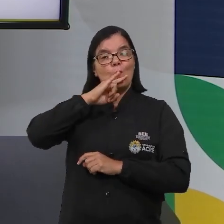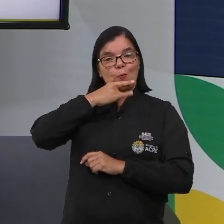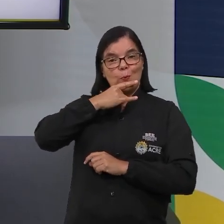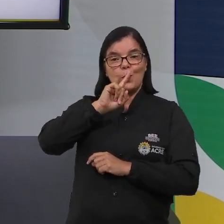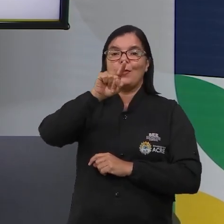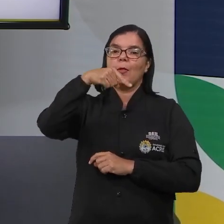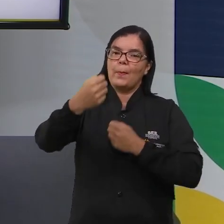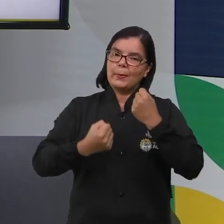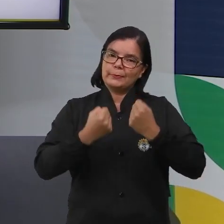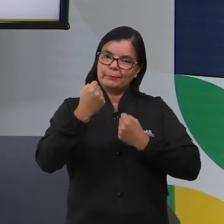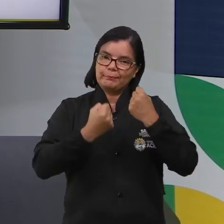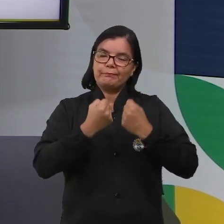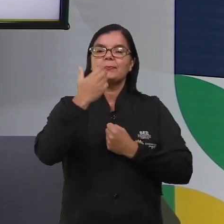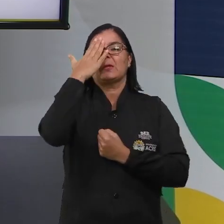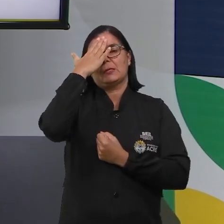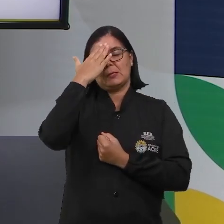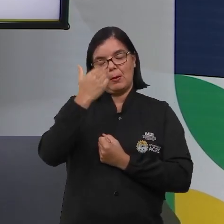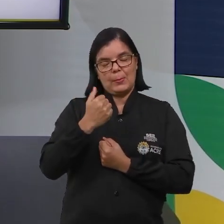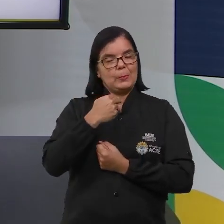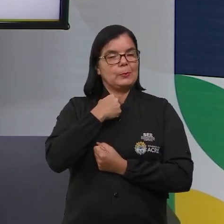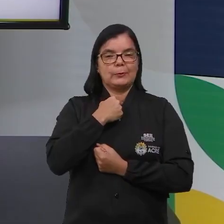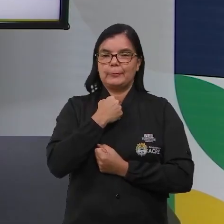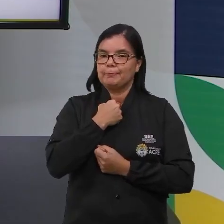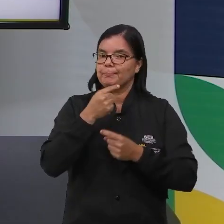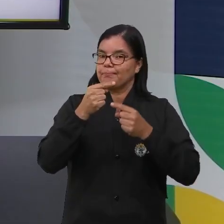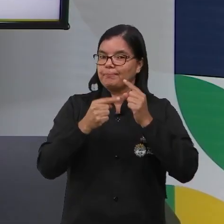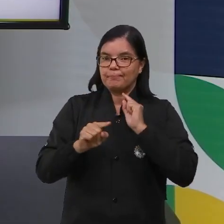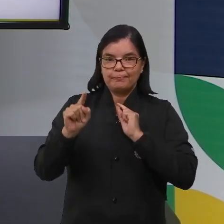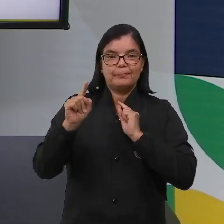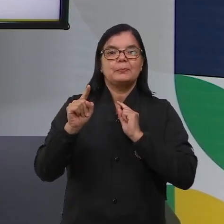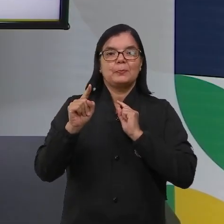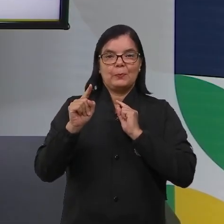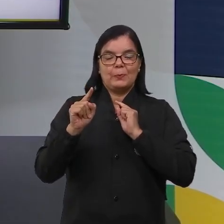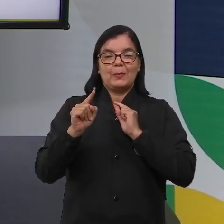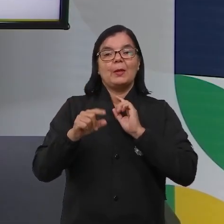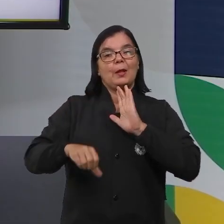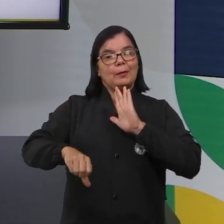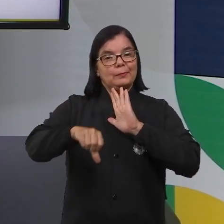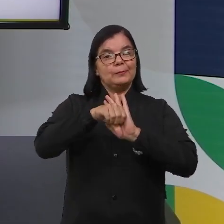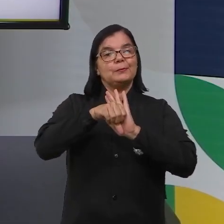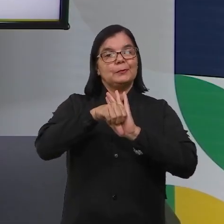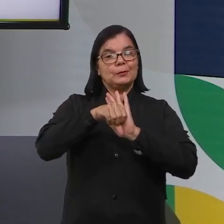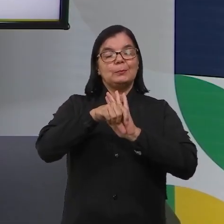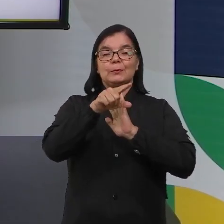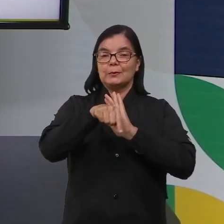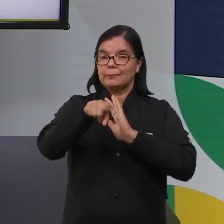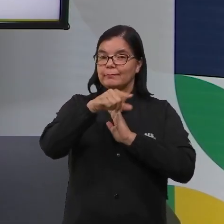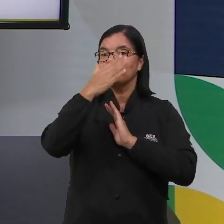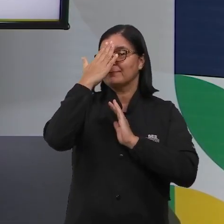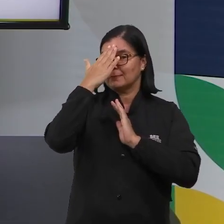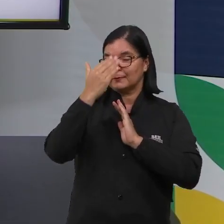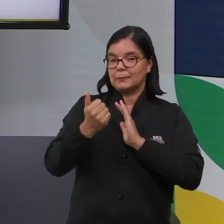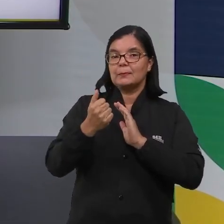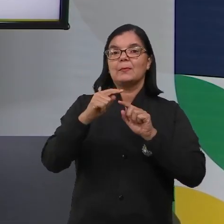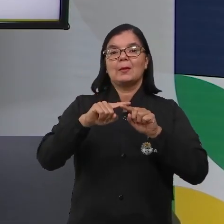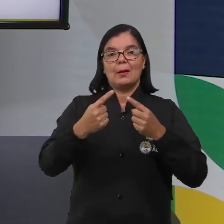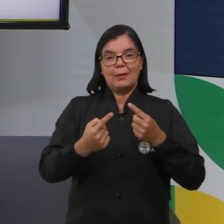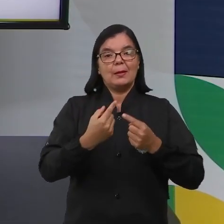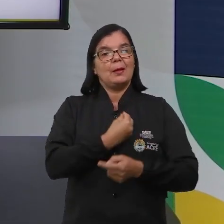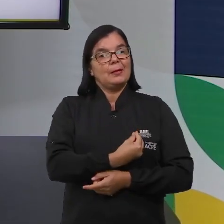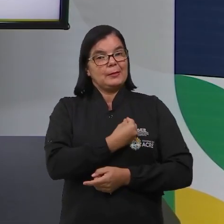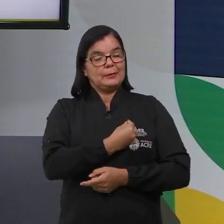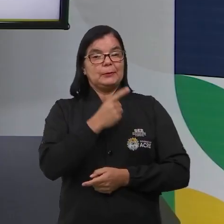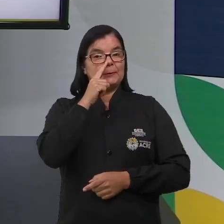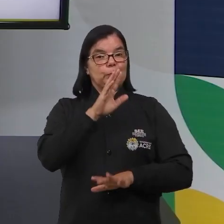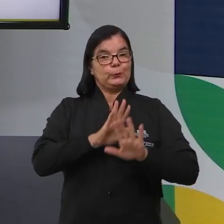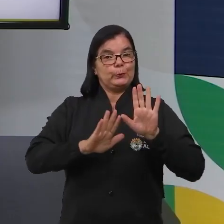e depois vão dirigir, que nós sabemos que é um risco gigantesco, crime, como vocês já devem saber, e que coloca a vida